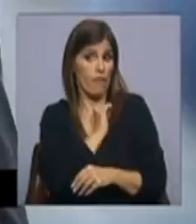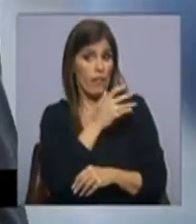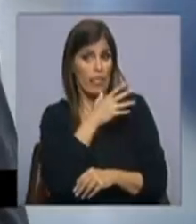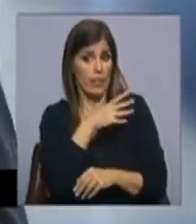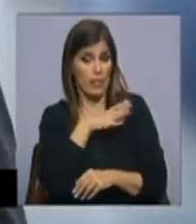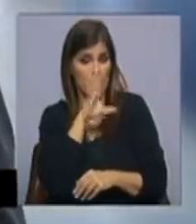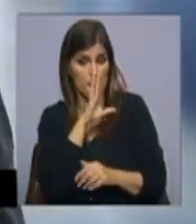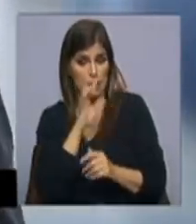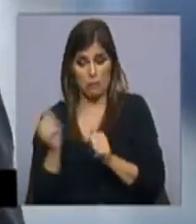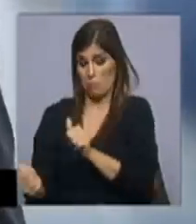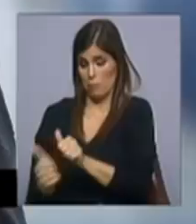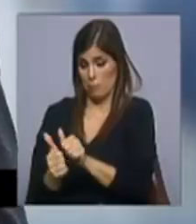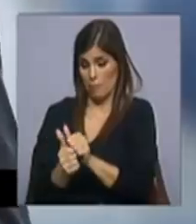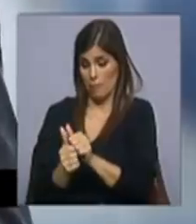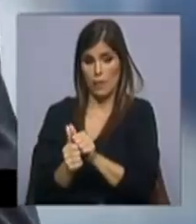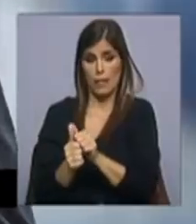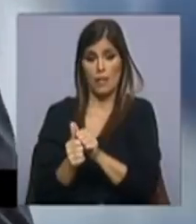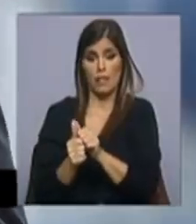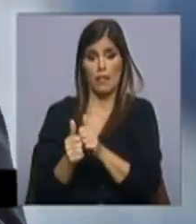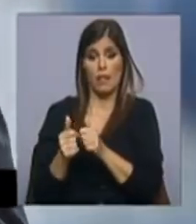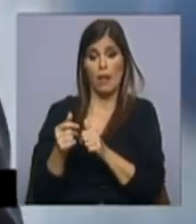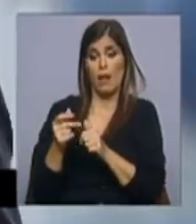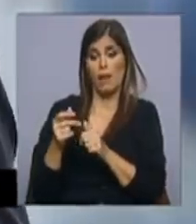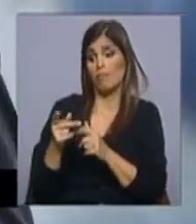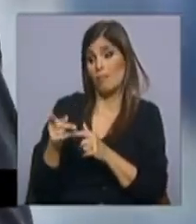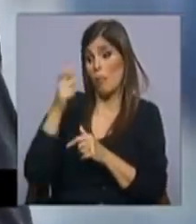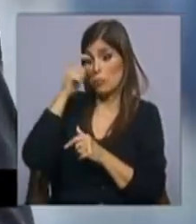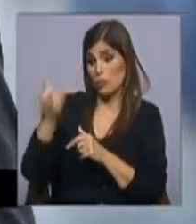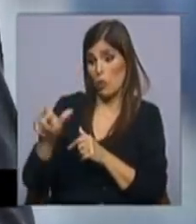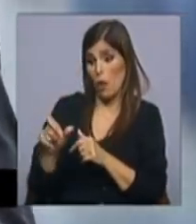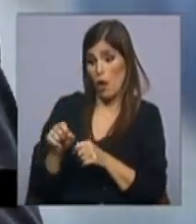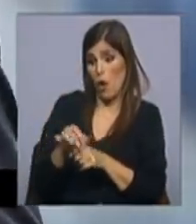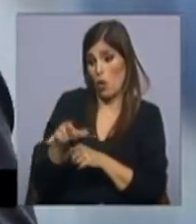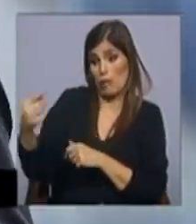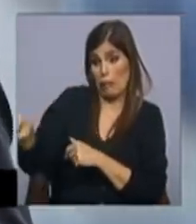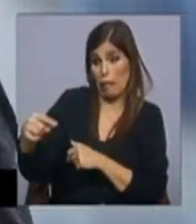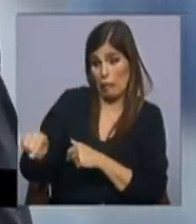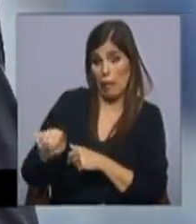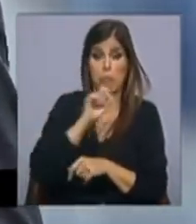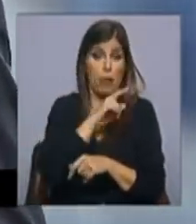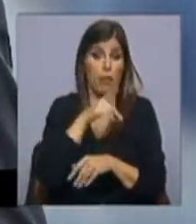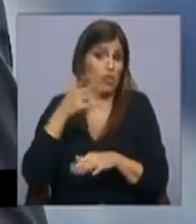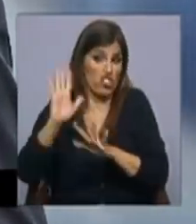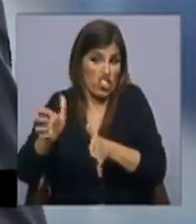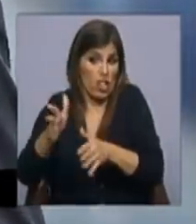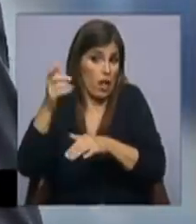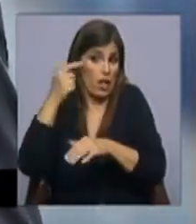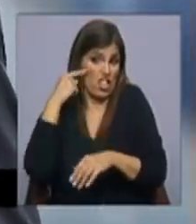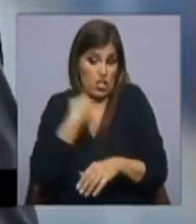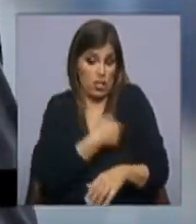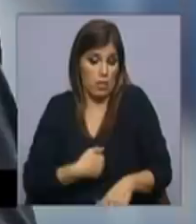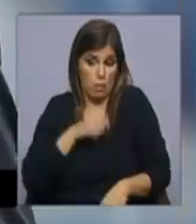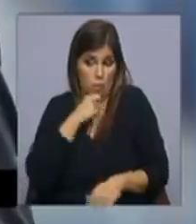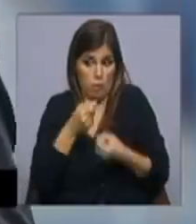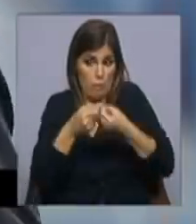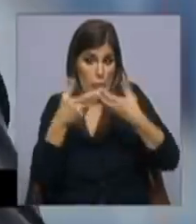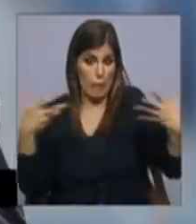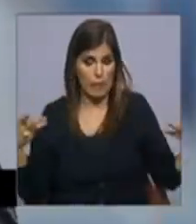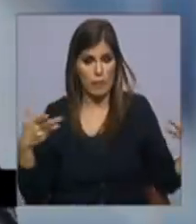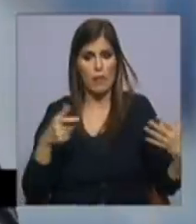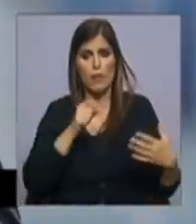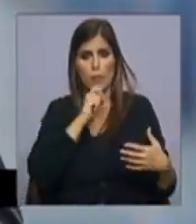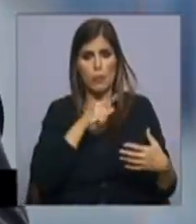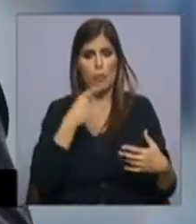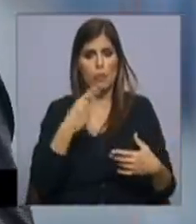ao pé de coronavírus, como acontece já na China e poderá acontecer noutros países dentro de pouco tempo. Podemos ter um Big